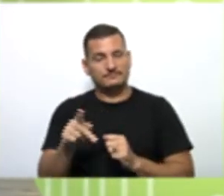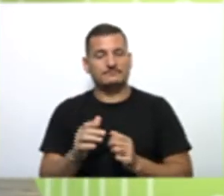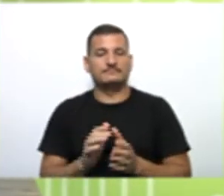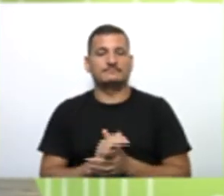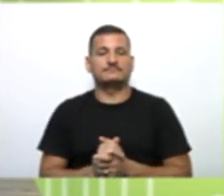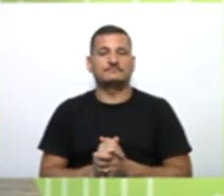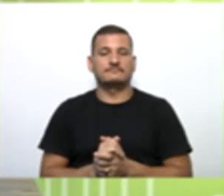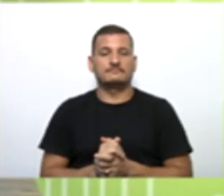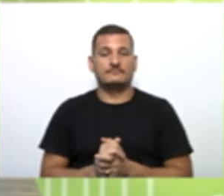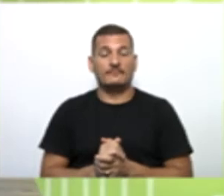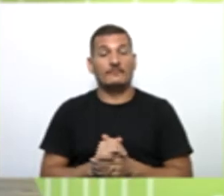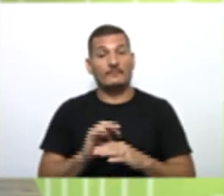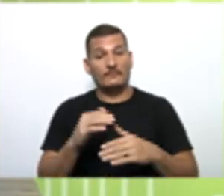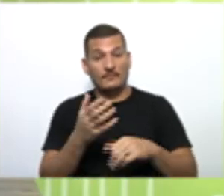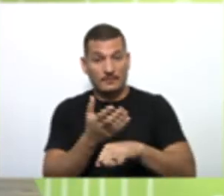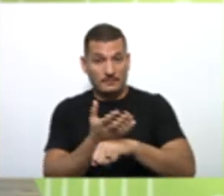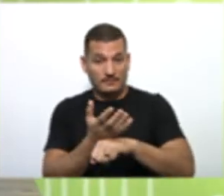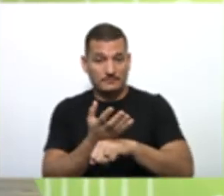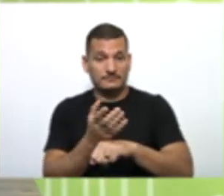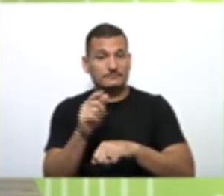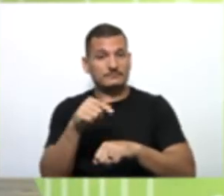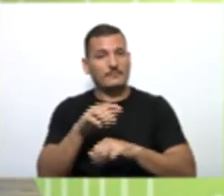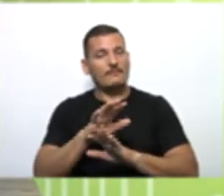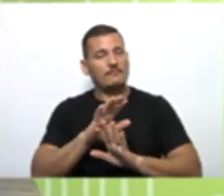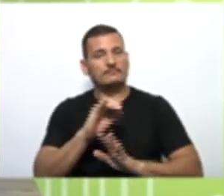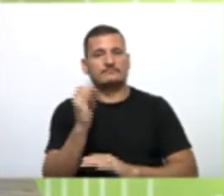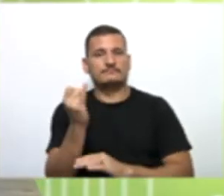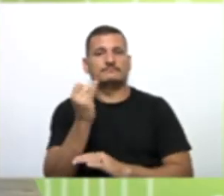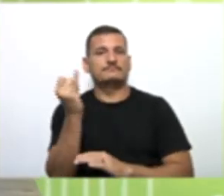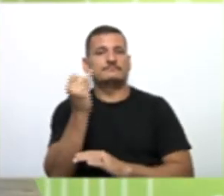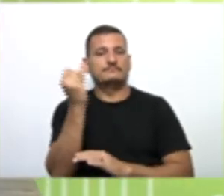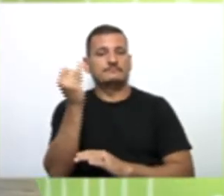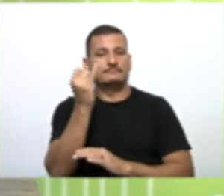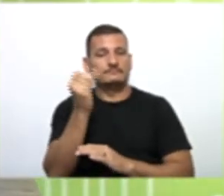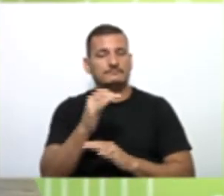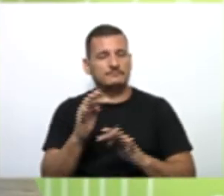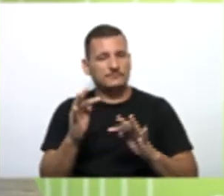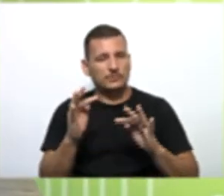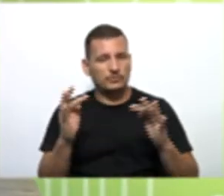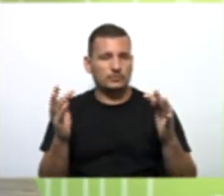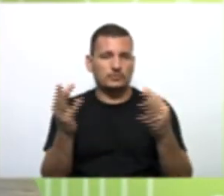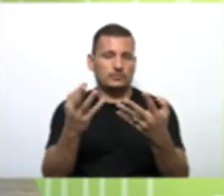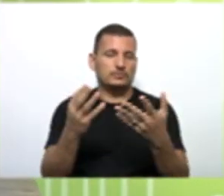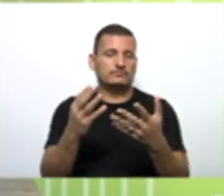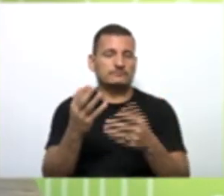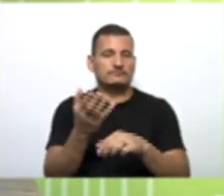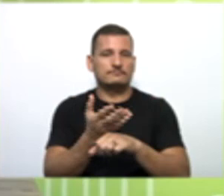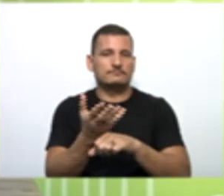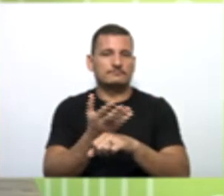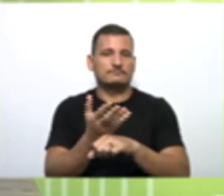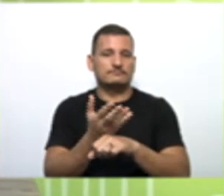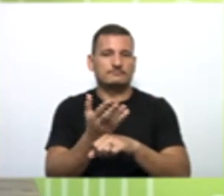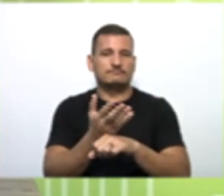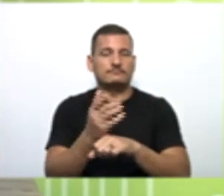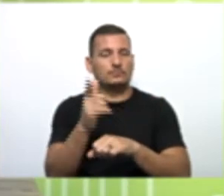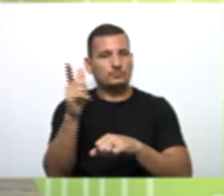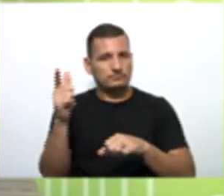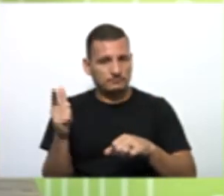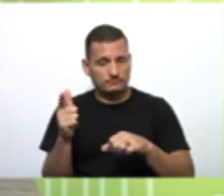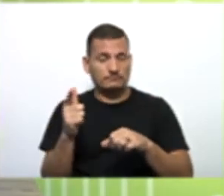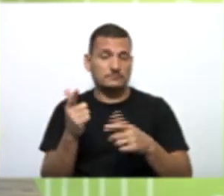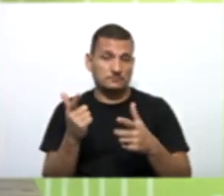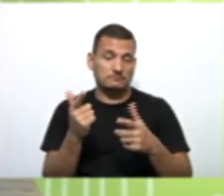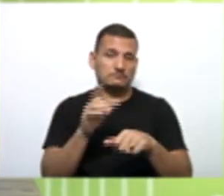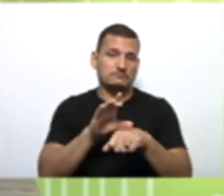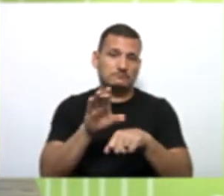Barbosa, nessa disciplina que ela é fundamental para todas as disciplinas de vocês, para todas as outras disciplinas e para o